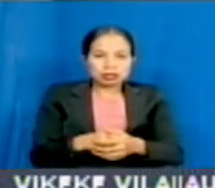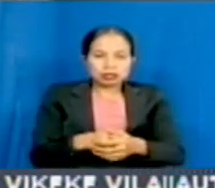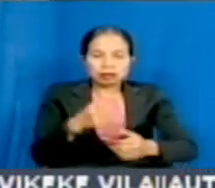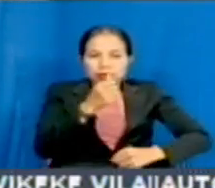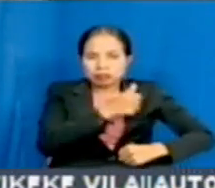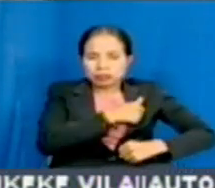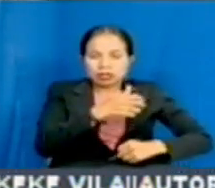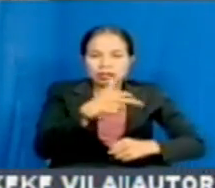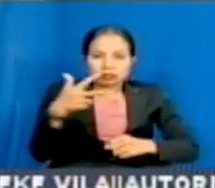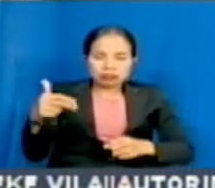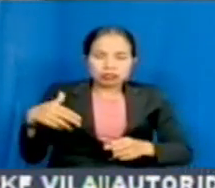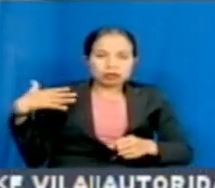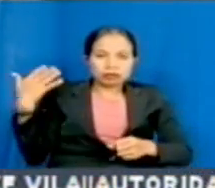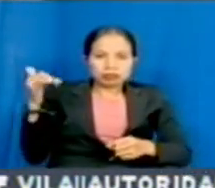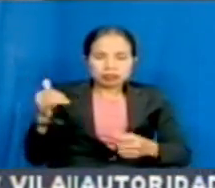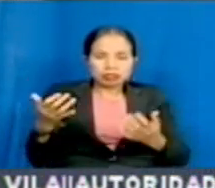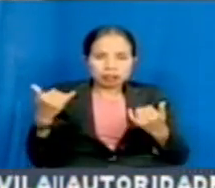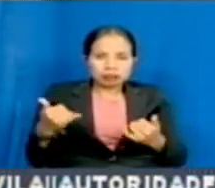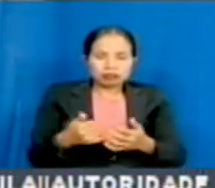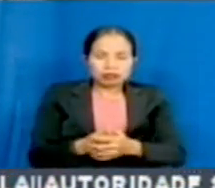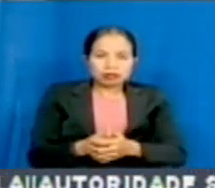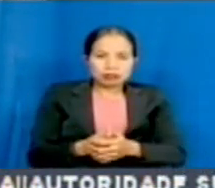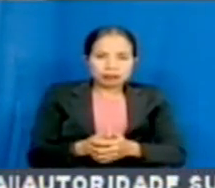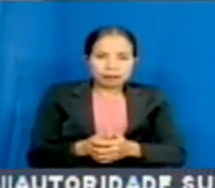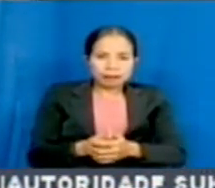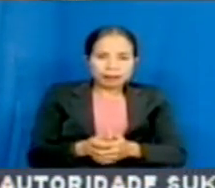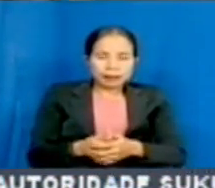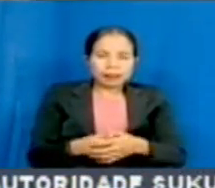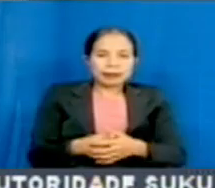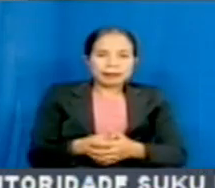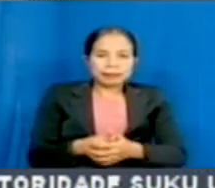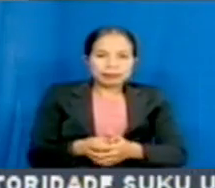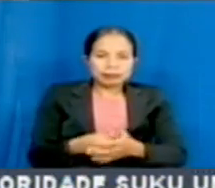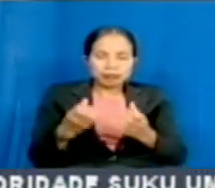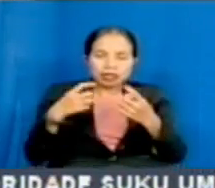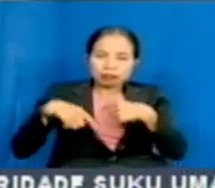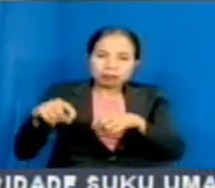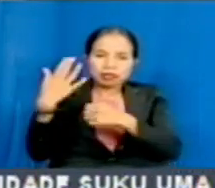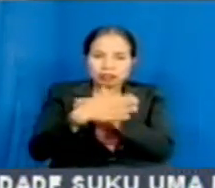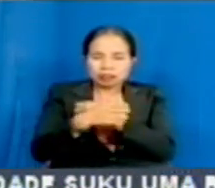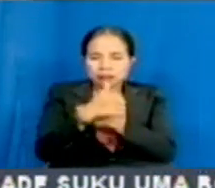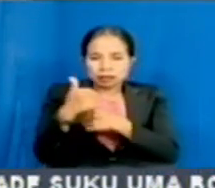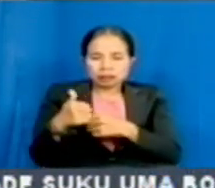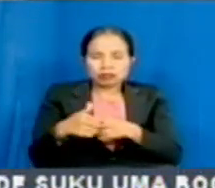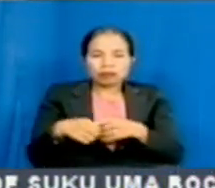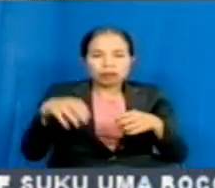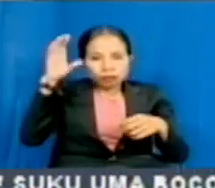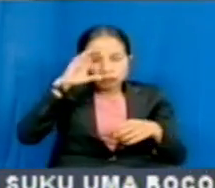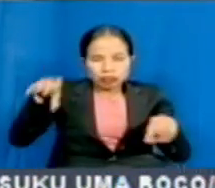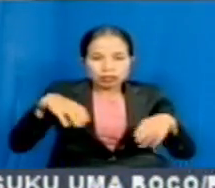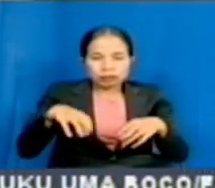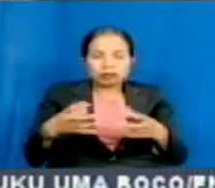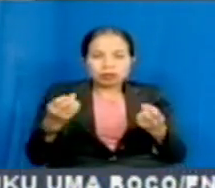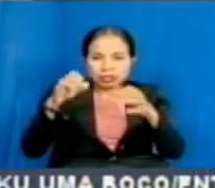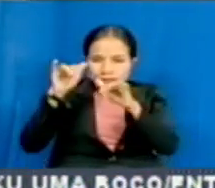agora luta para ser minha sobrevivência. Luta mas balon halai sai valio ou buca emprego. Balon halai